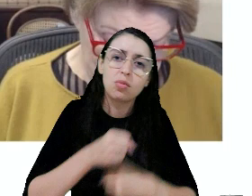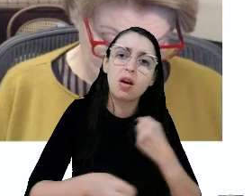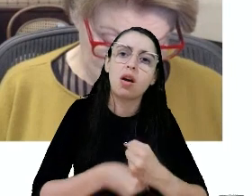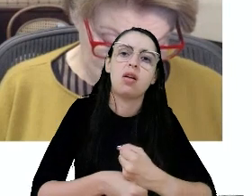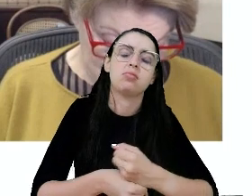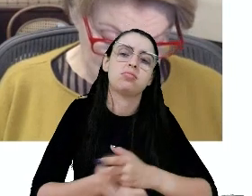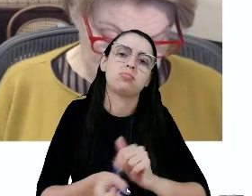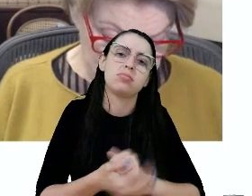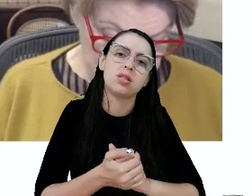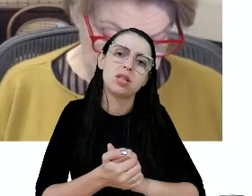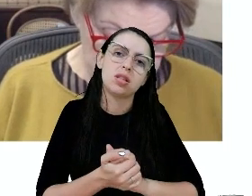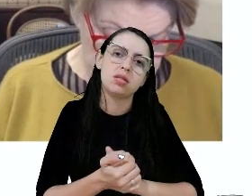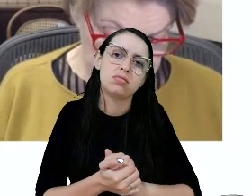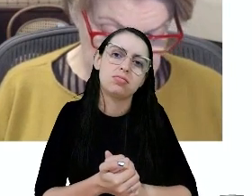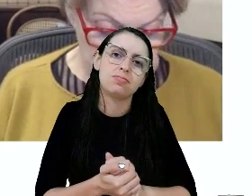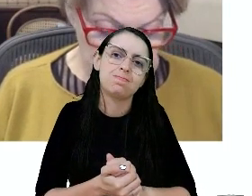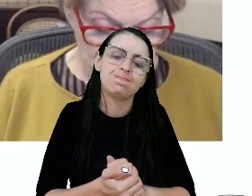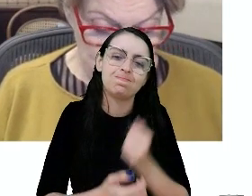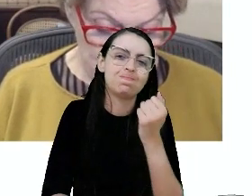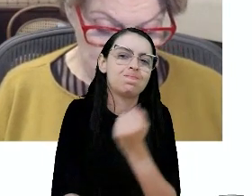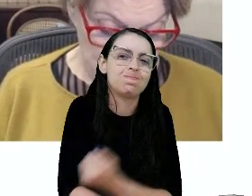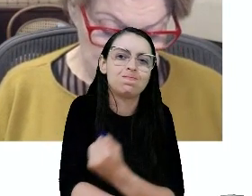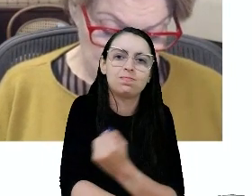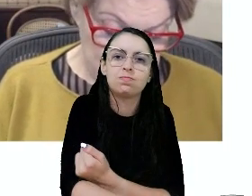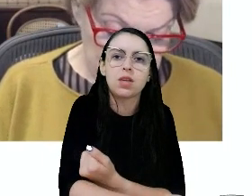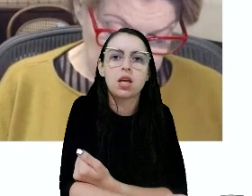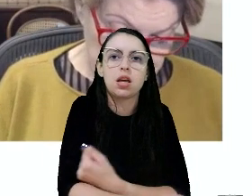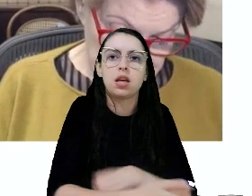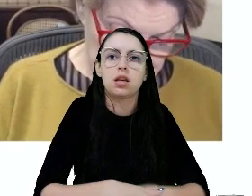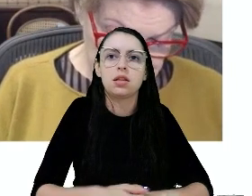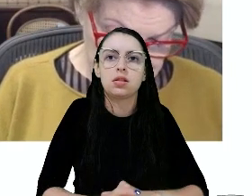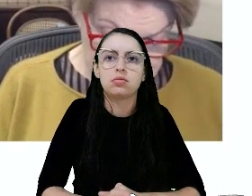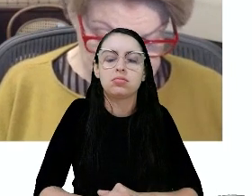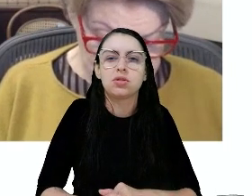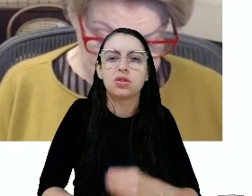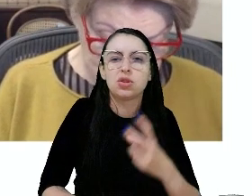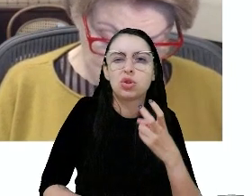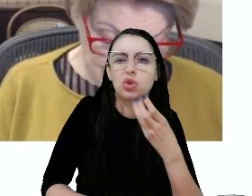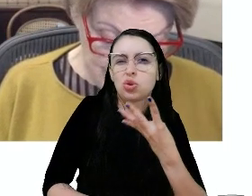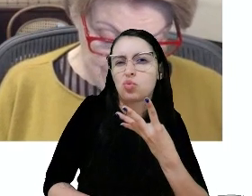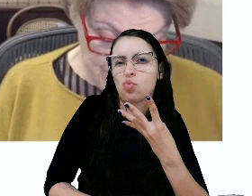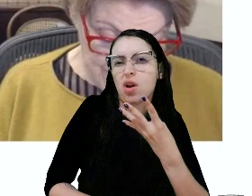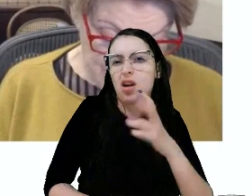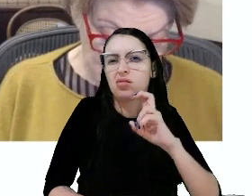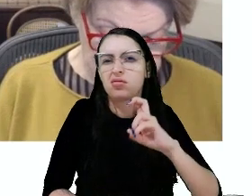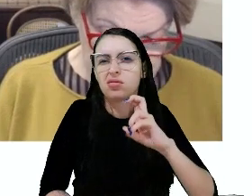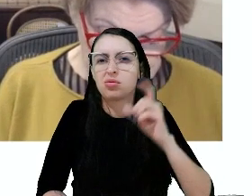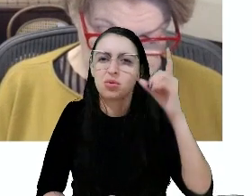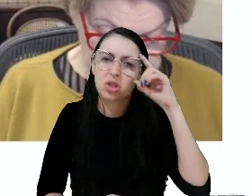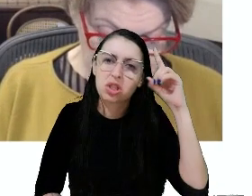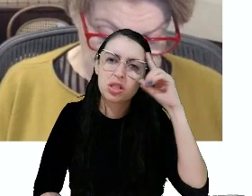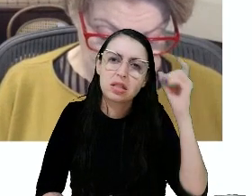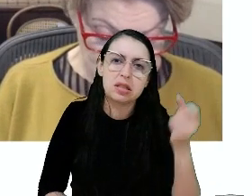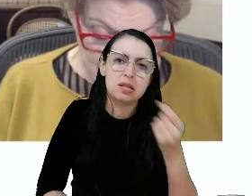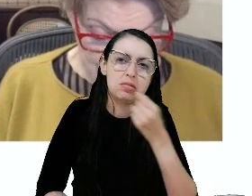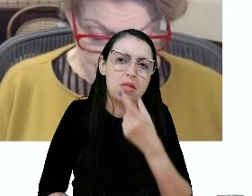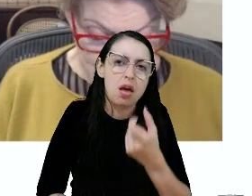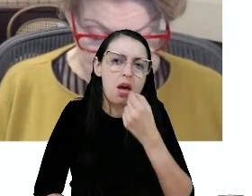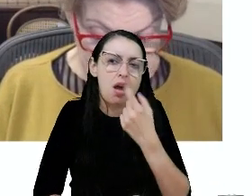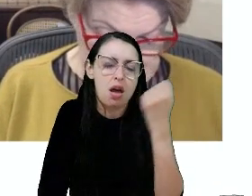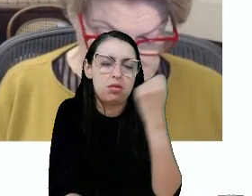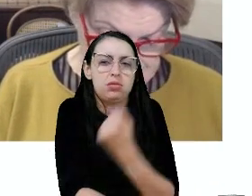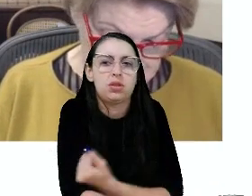primeiro experimento de drogas, eu já estava completamente dependente, ficava de 4 a 5 dias fora de casa sem usar